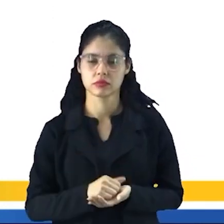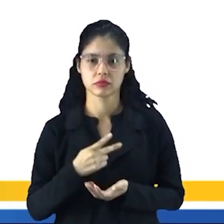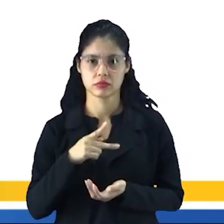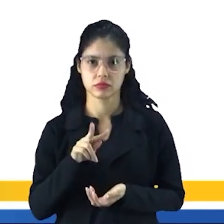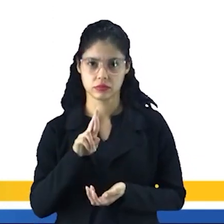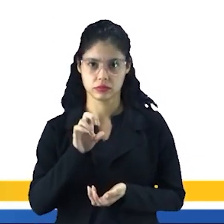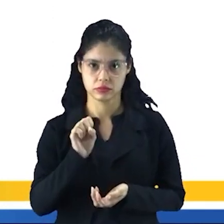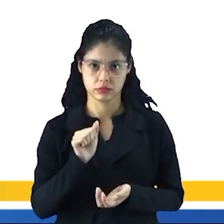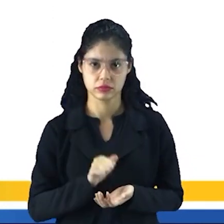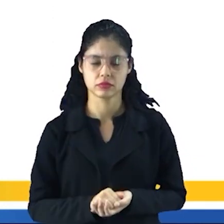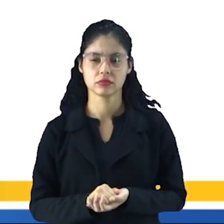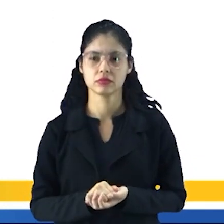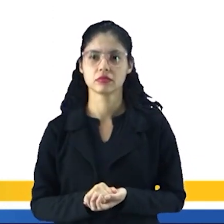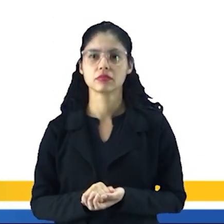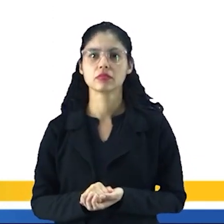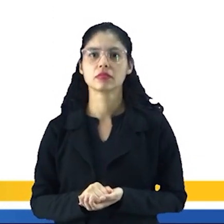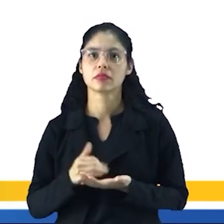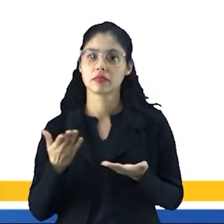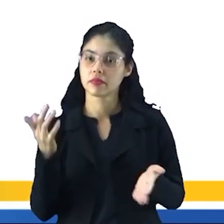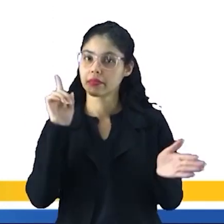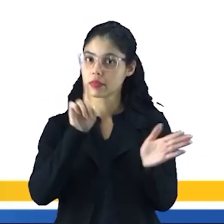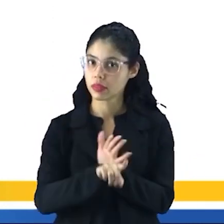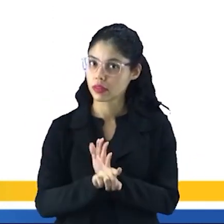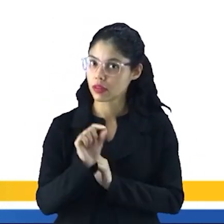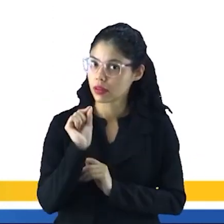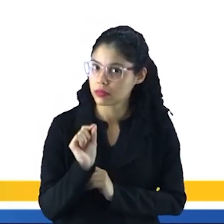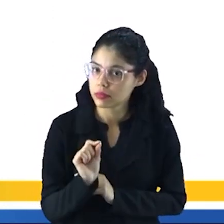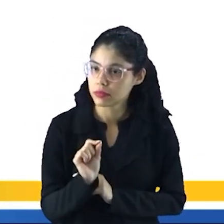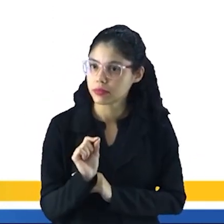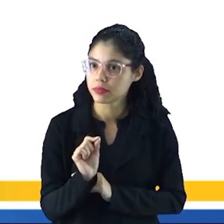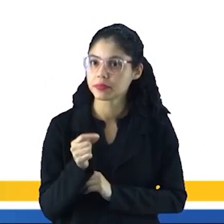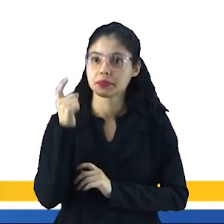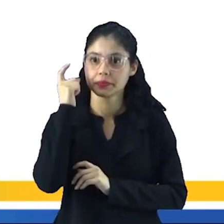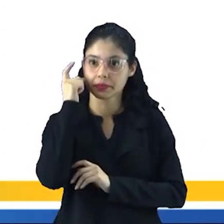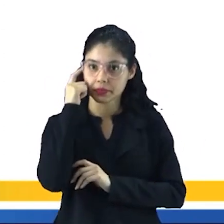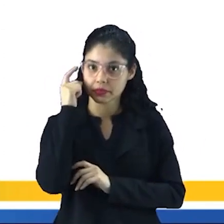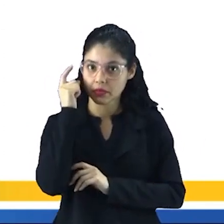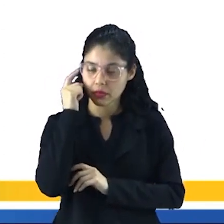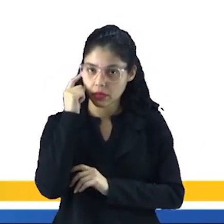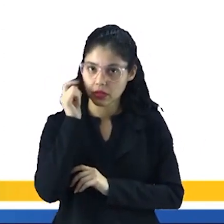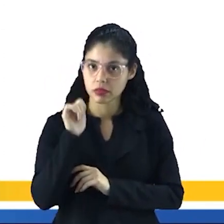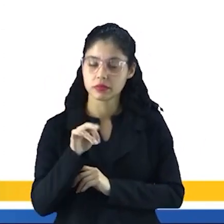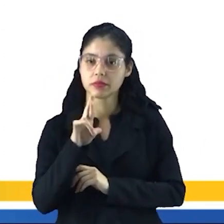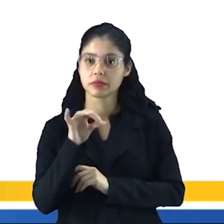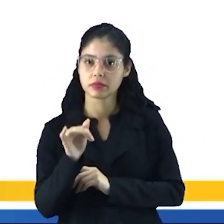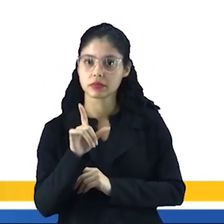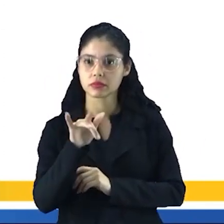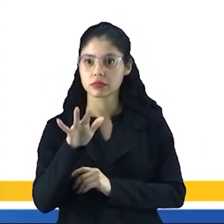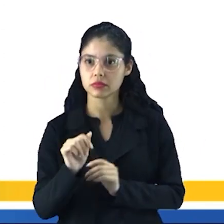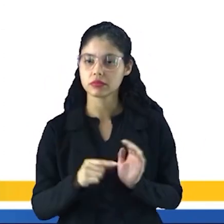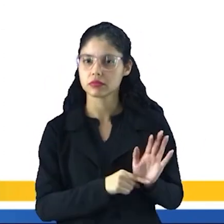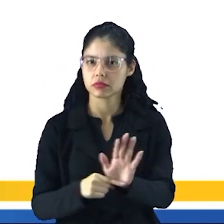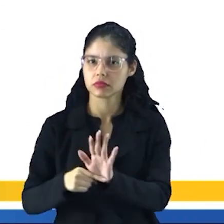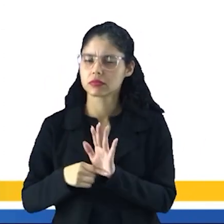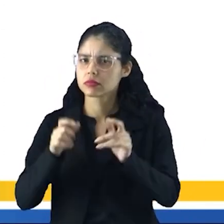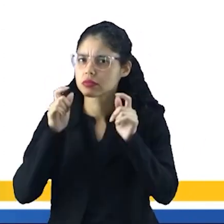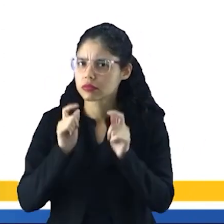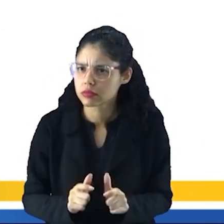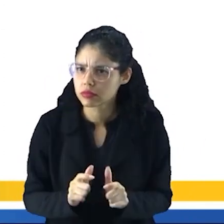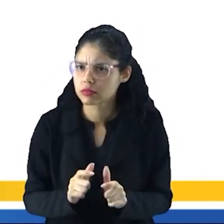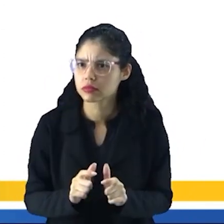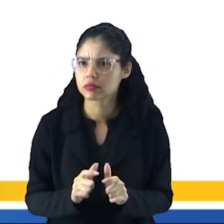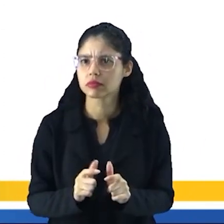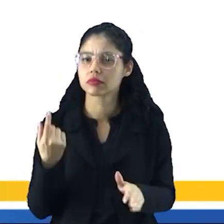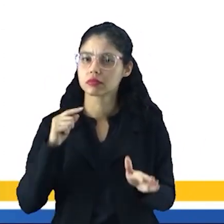de cores puras. Gente, a pergunta é: o pensamento do absurdo e ilógico está representado